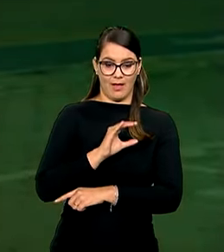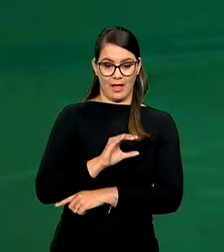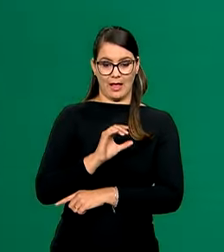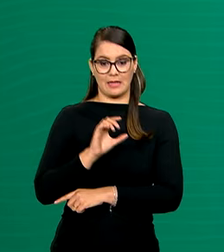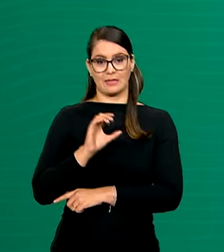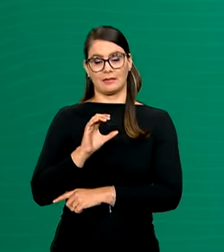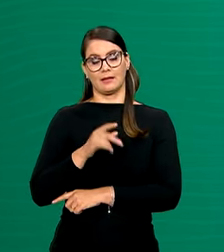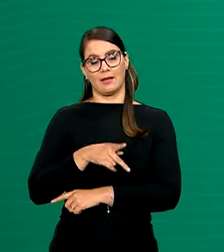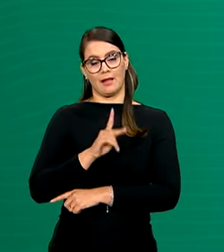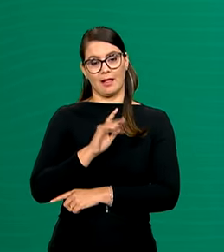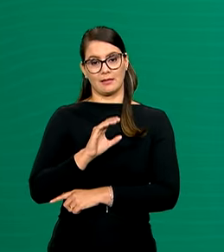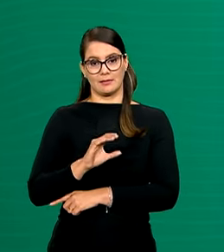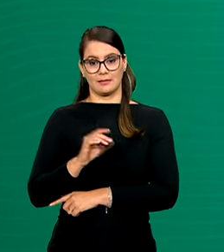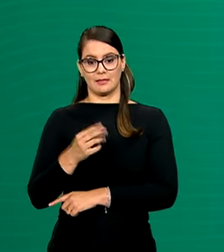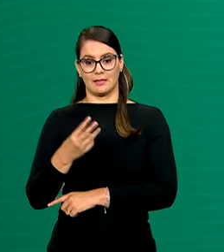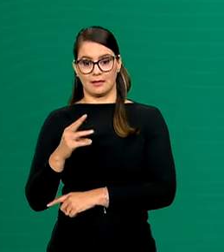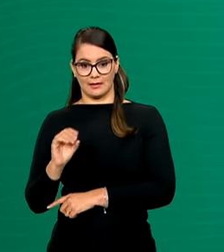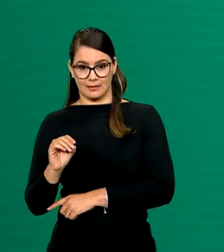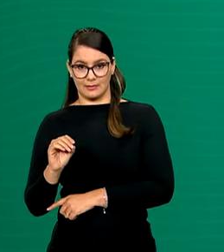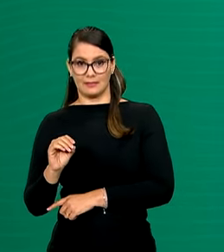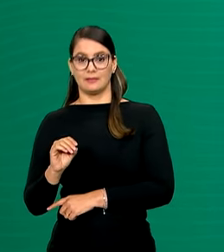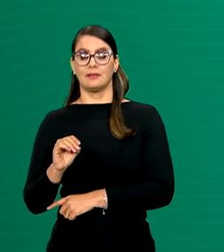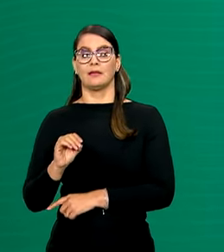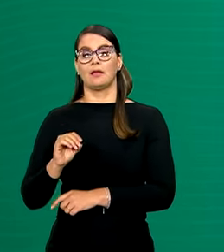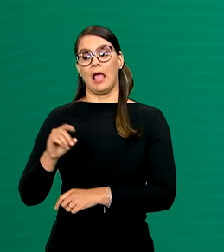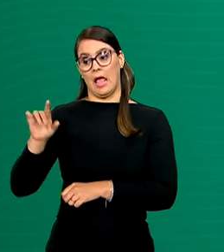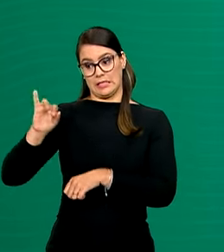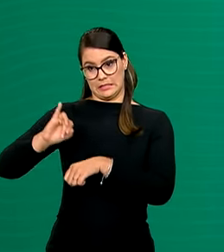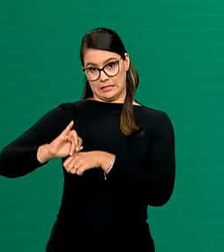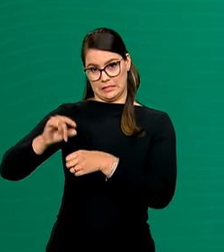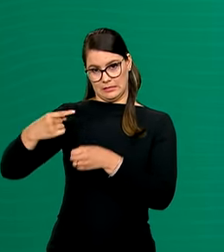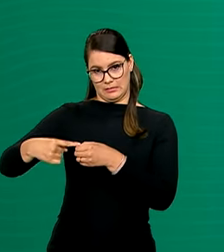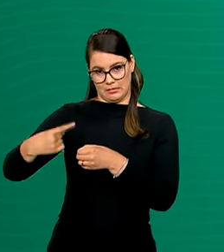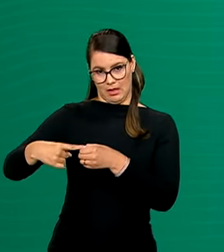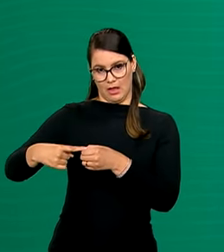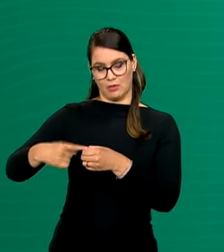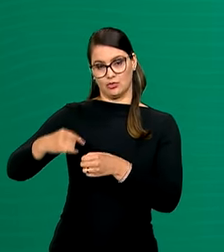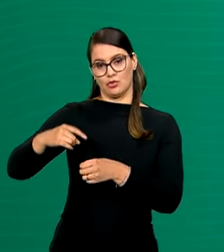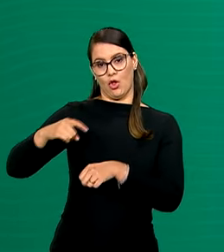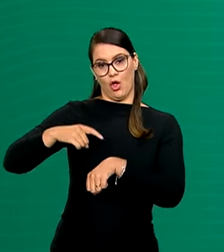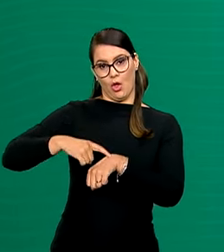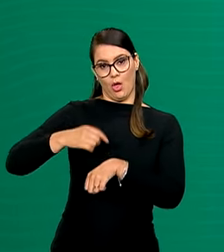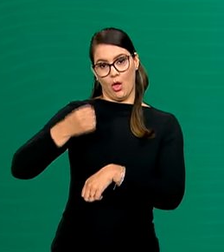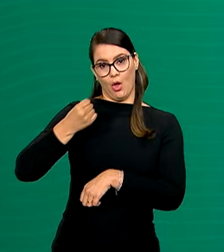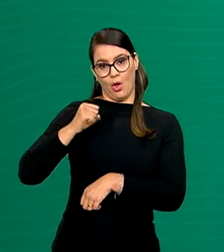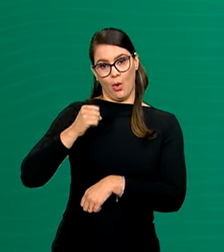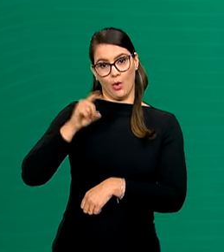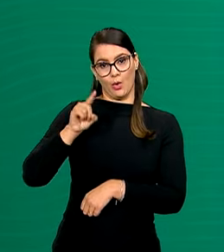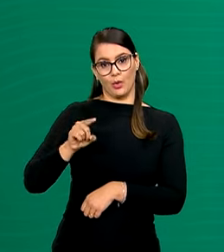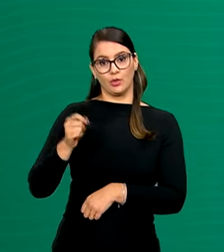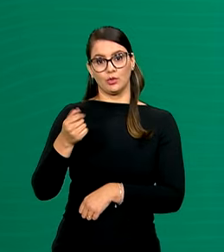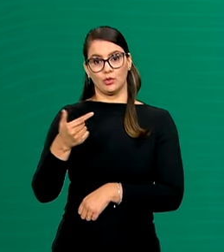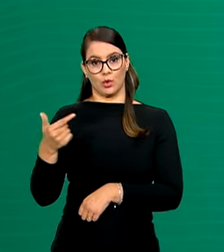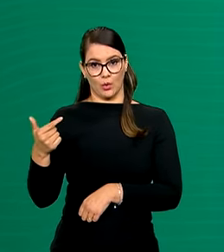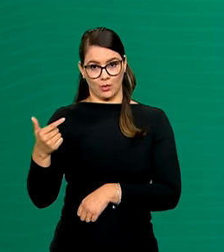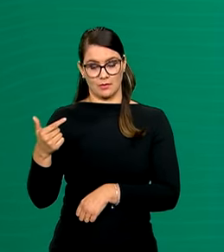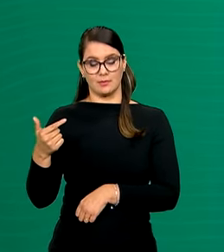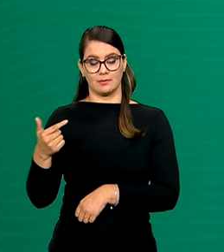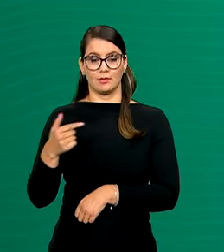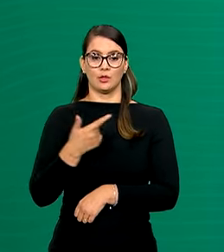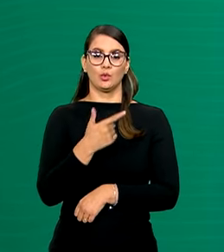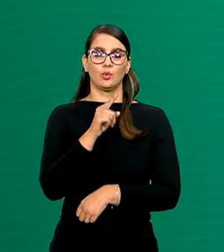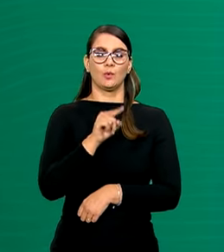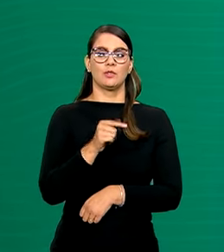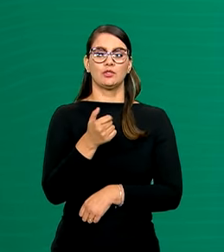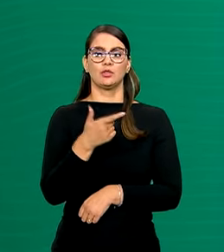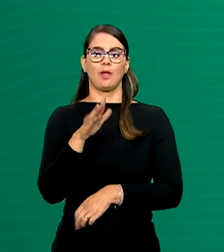com 211 passageiros, decolou de Tel Aviv, em Israel, às 8h12 da noite, 2h12 da tarde aqui no